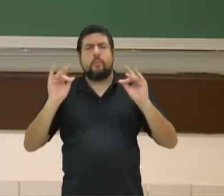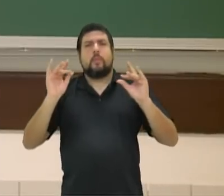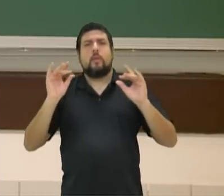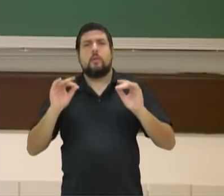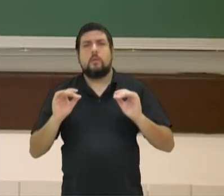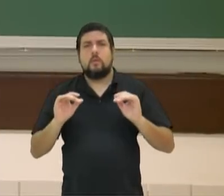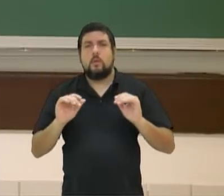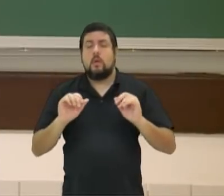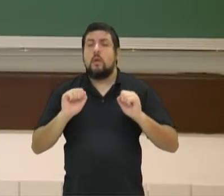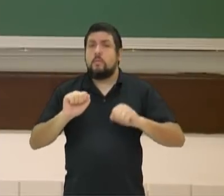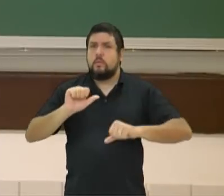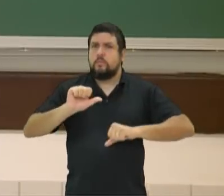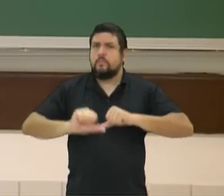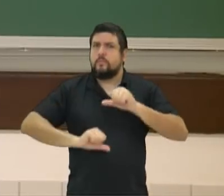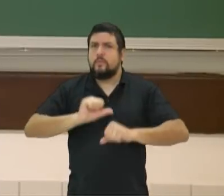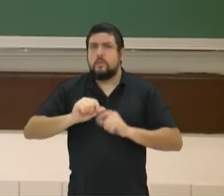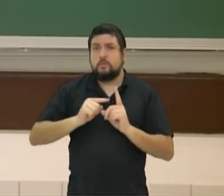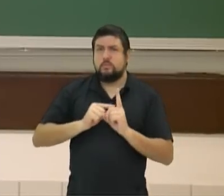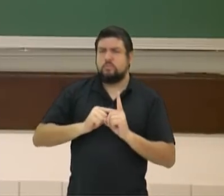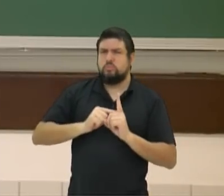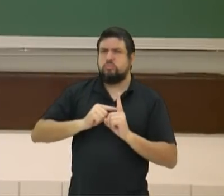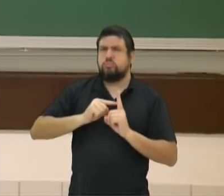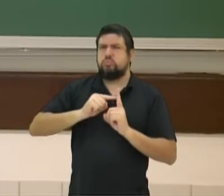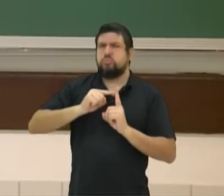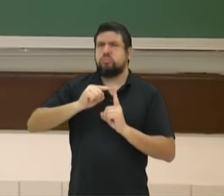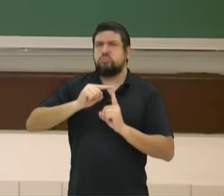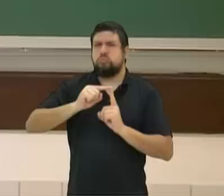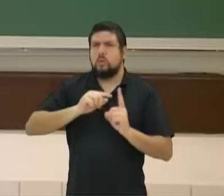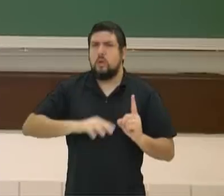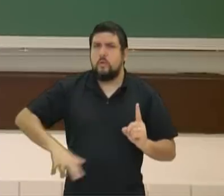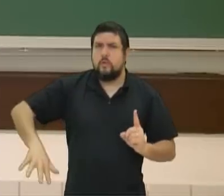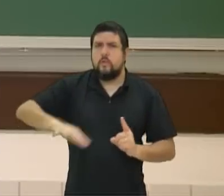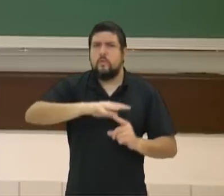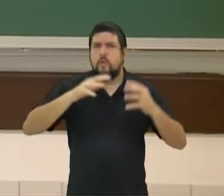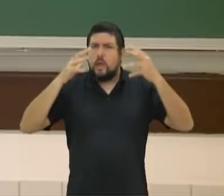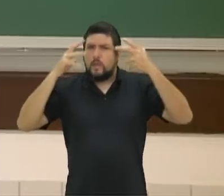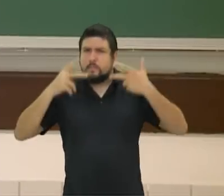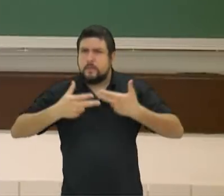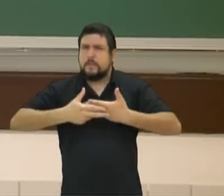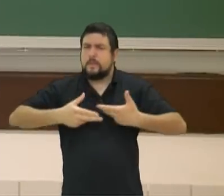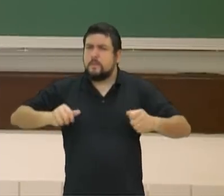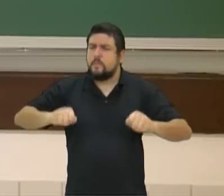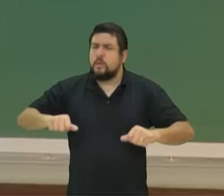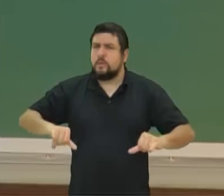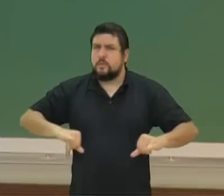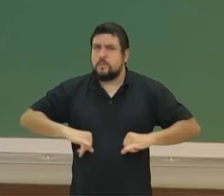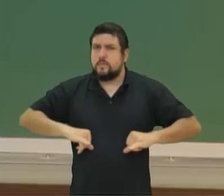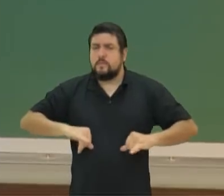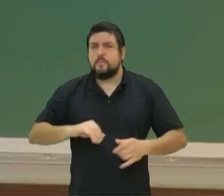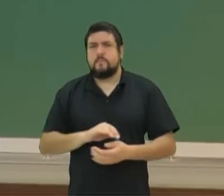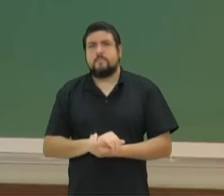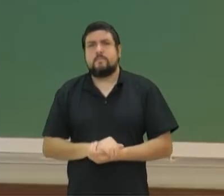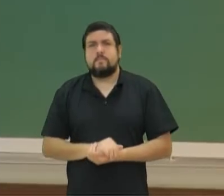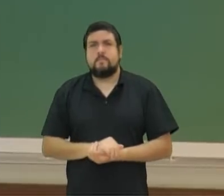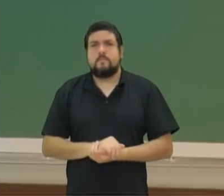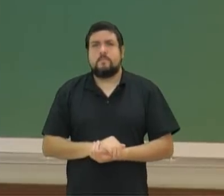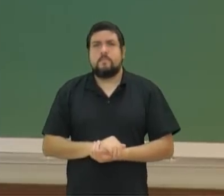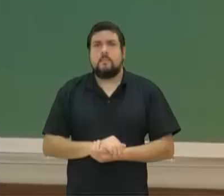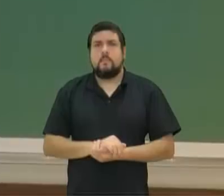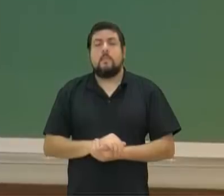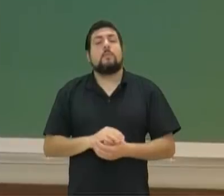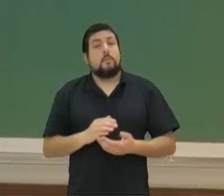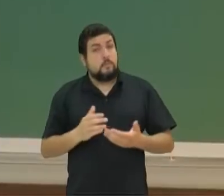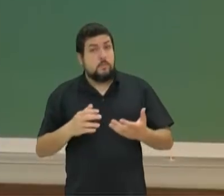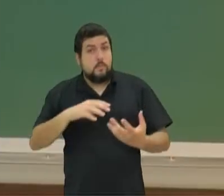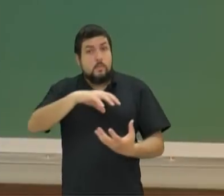se alterar e os seres vivos daqui podem sofrer com tudo isso. Além de tudo isso, o nosso planeta